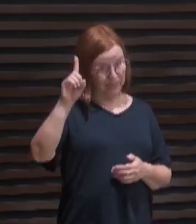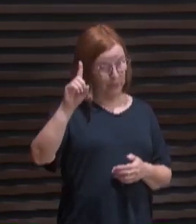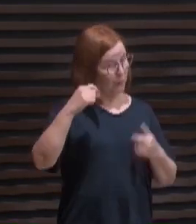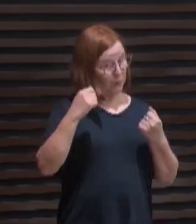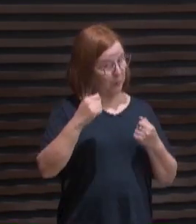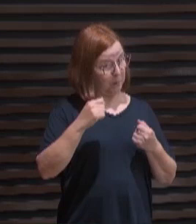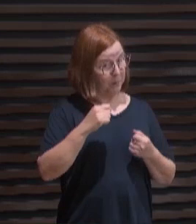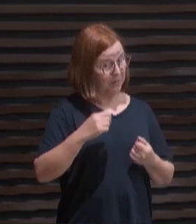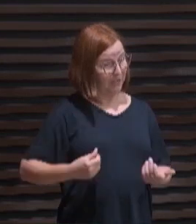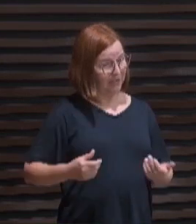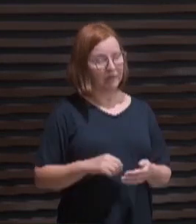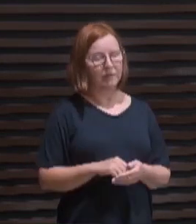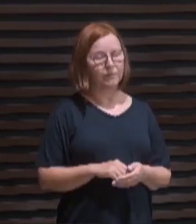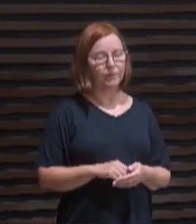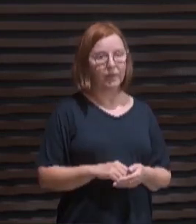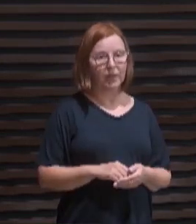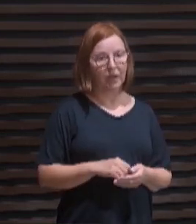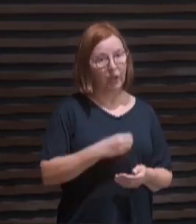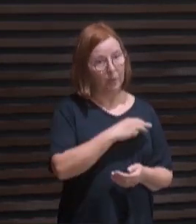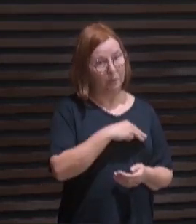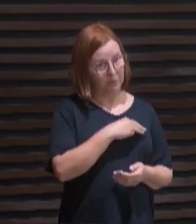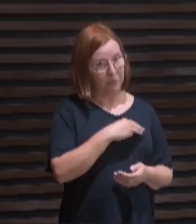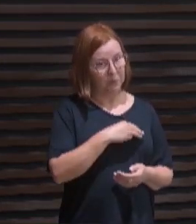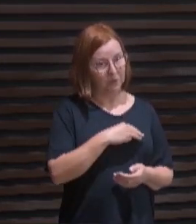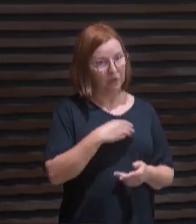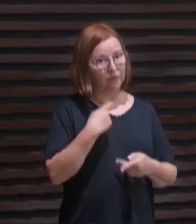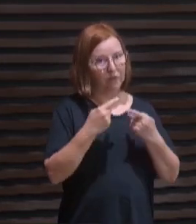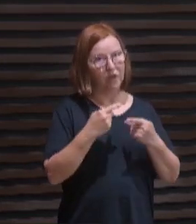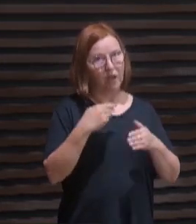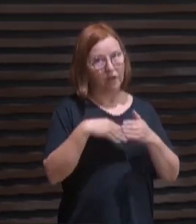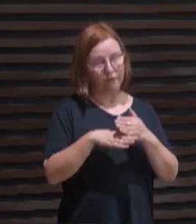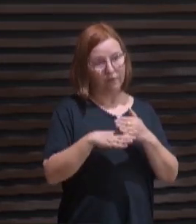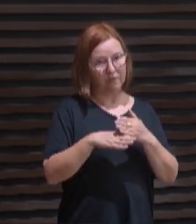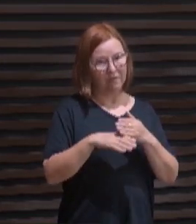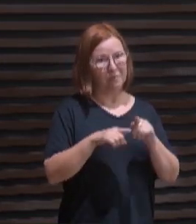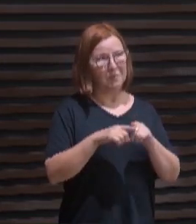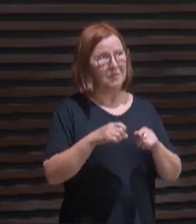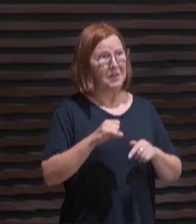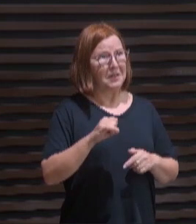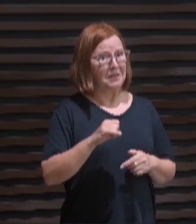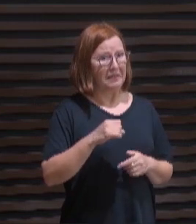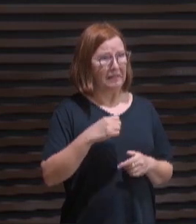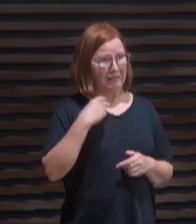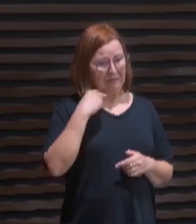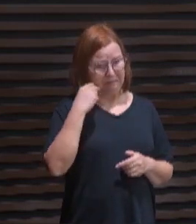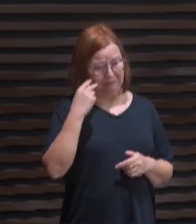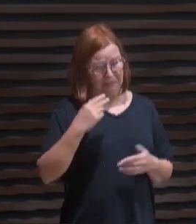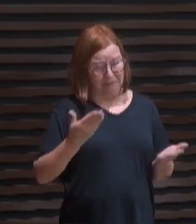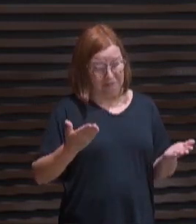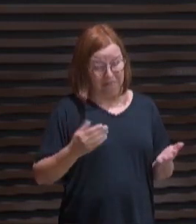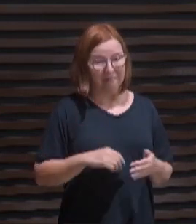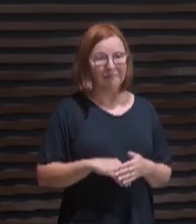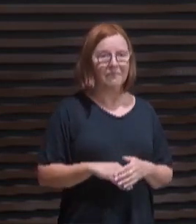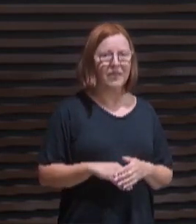Aí ele disse: olha, Senhor, eu vou, mas se eu passar vergonha, vamos embora.